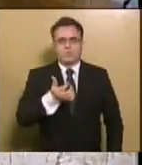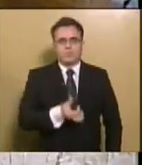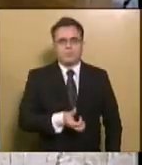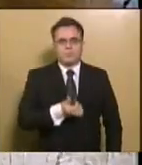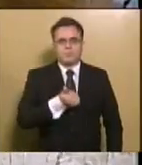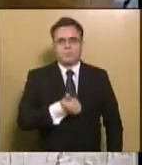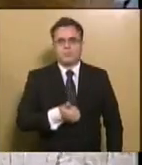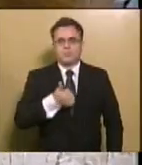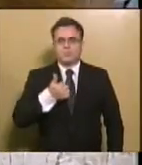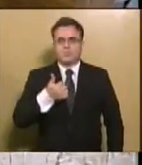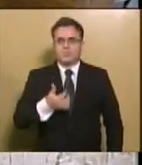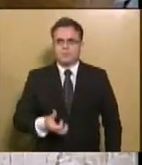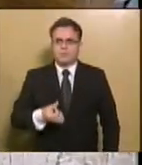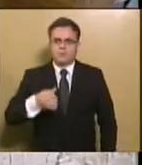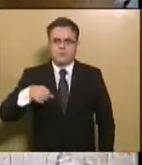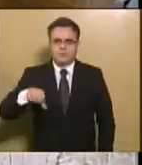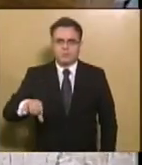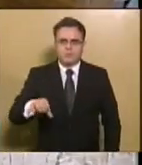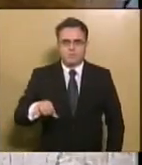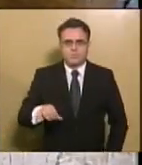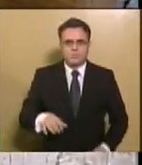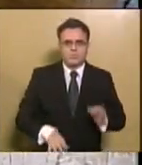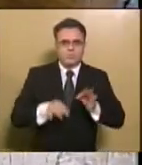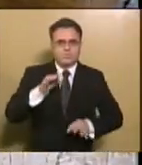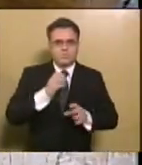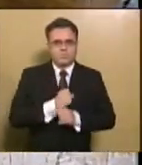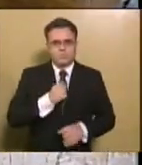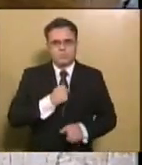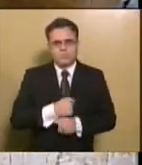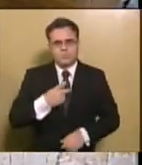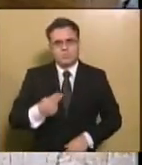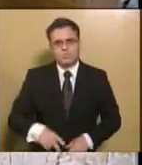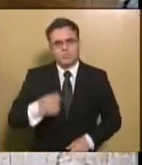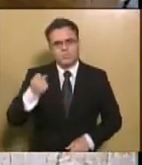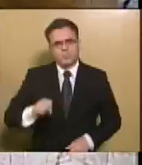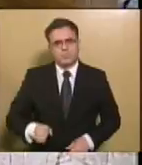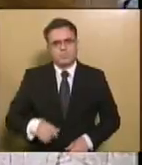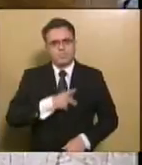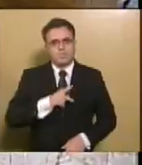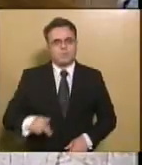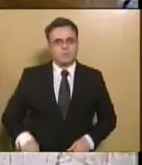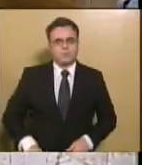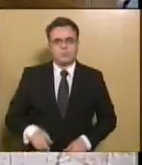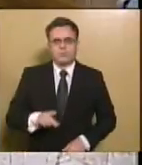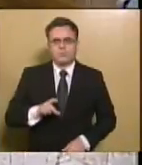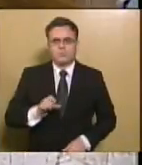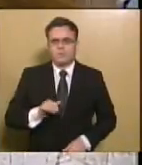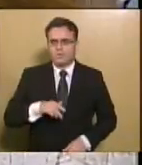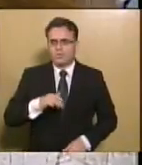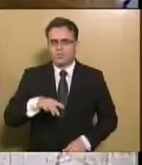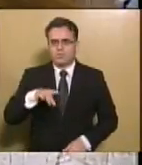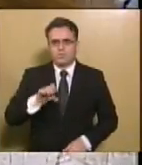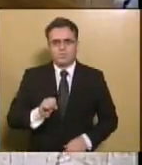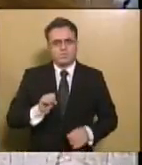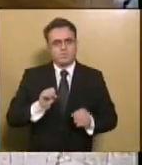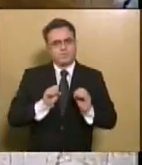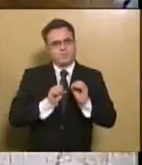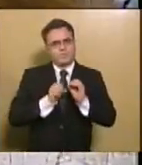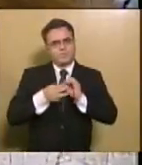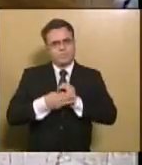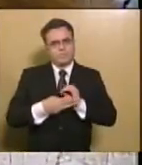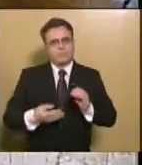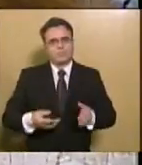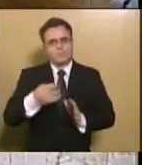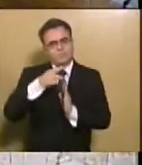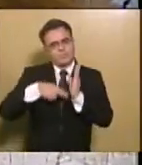1169, Tribunal de Contas do Estado de Sergipe. Excelentíssimo senhor deputado Luciano Bispo, presidente da LESE. Caminhamos a vossa excelência o anexo, o